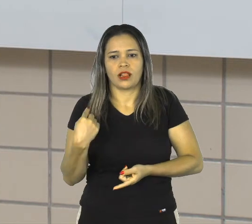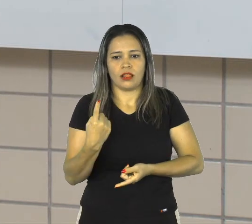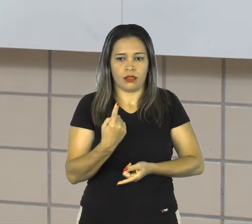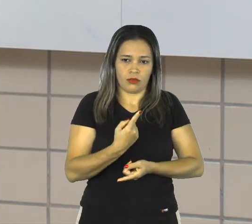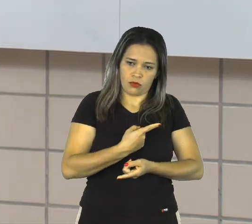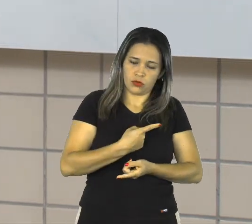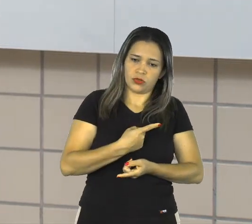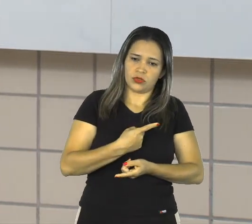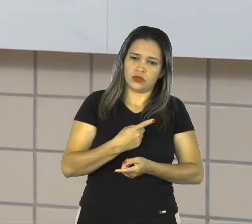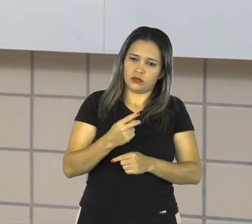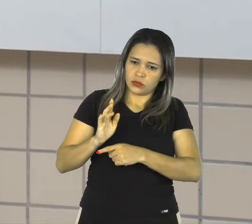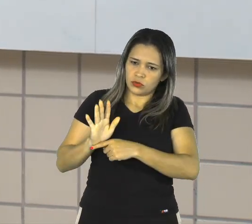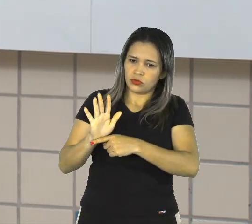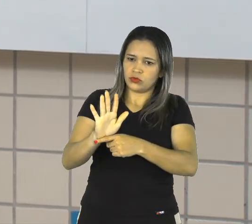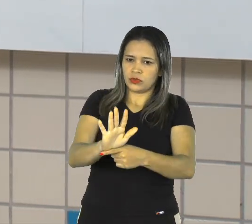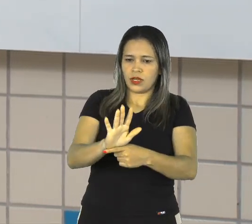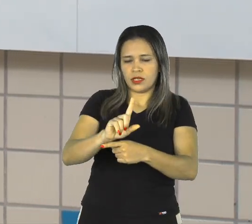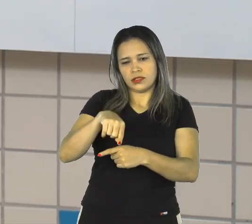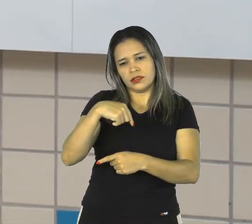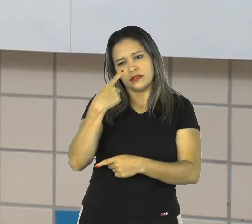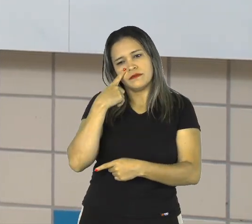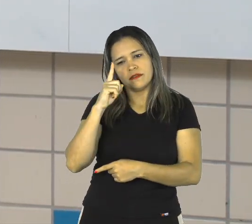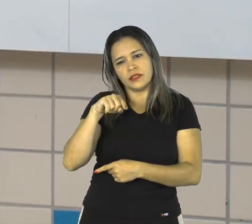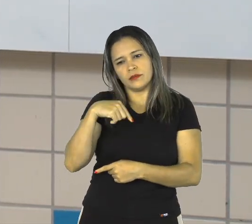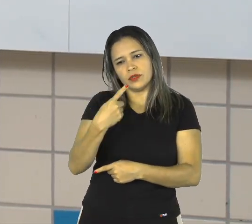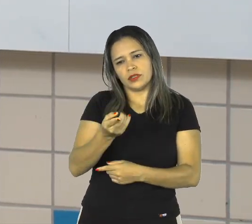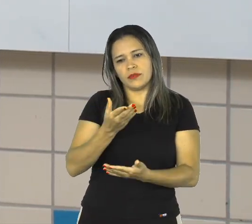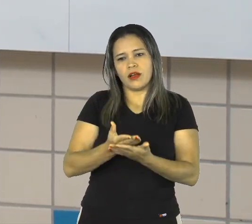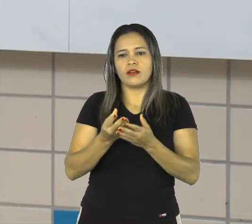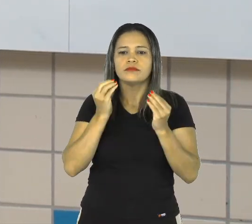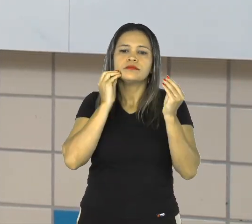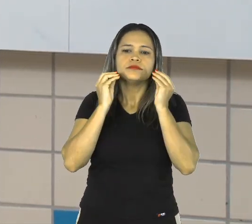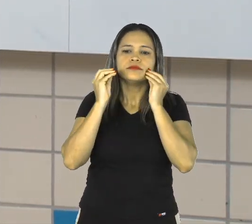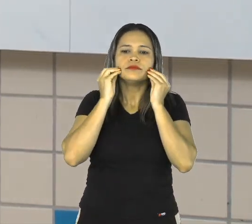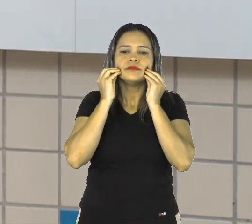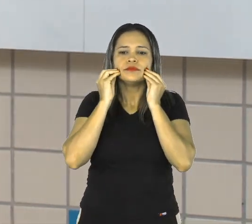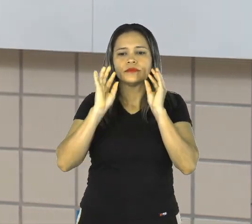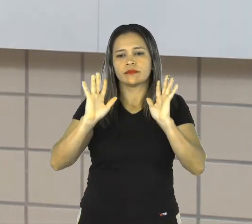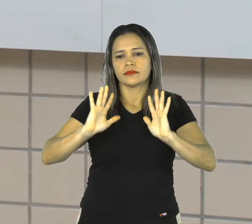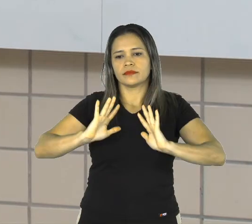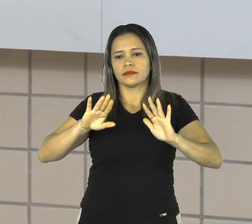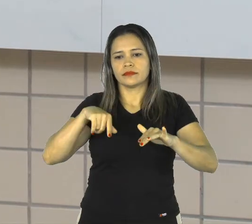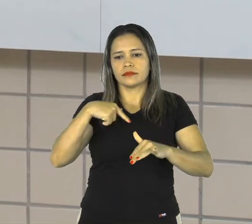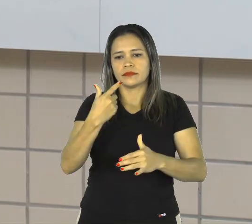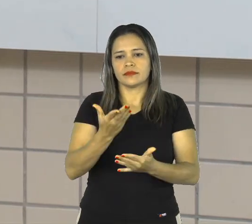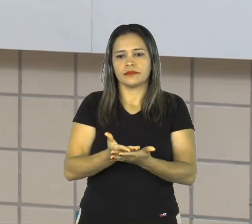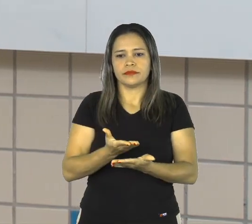elas. E a gente se vê na próxima aula, tá? Um beijo e até a próxima aula.